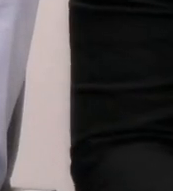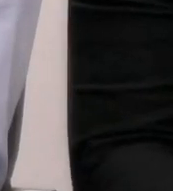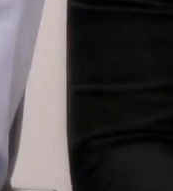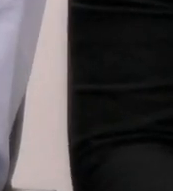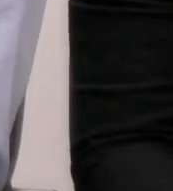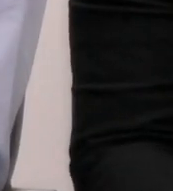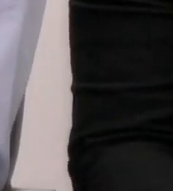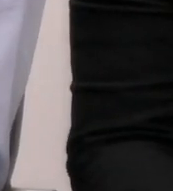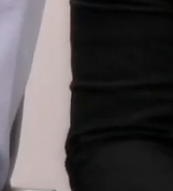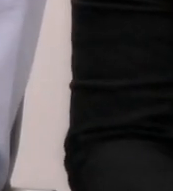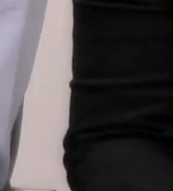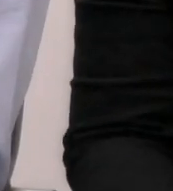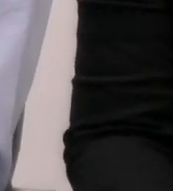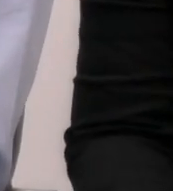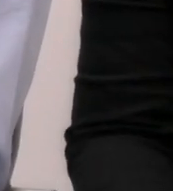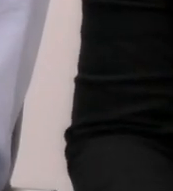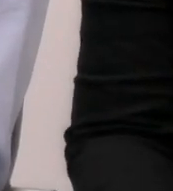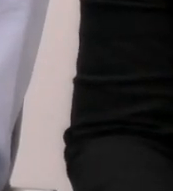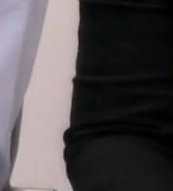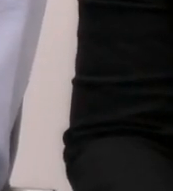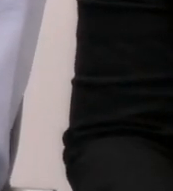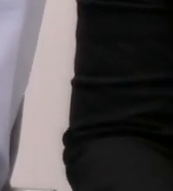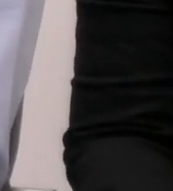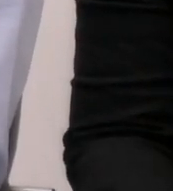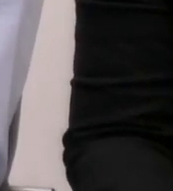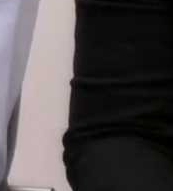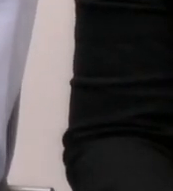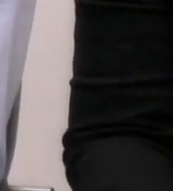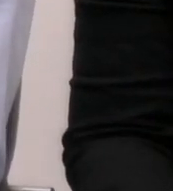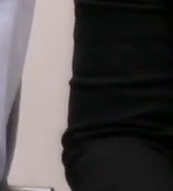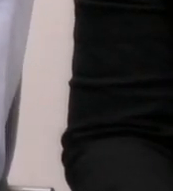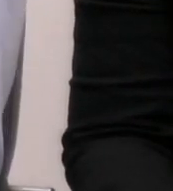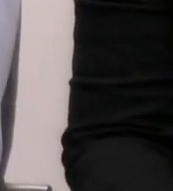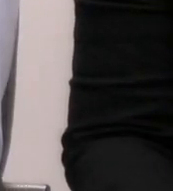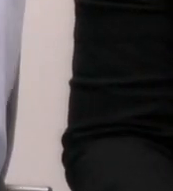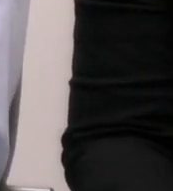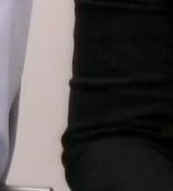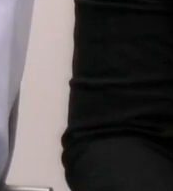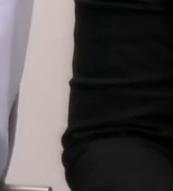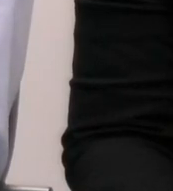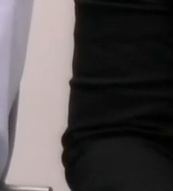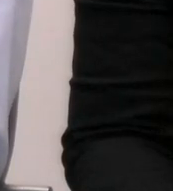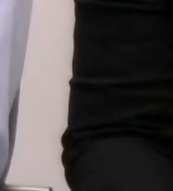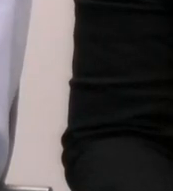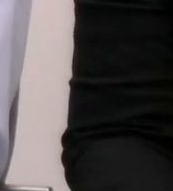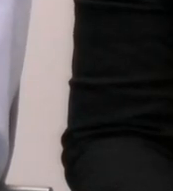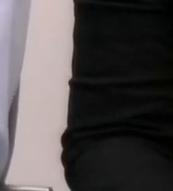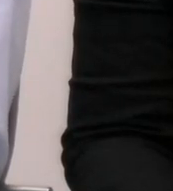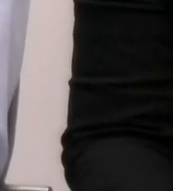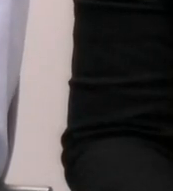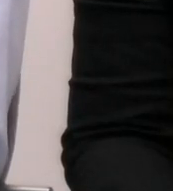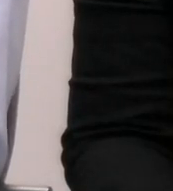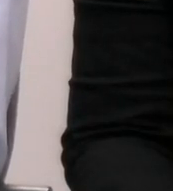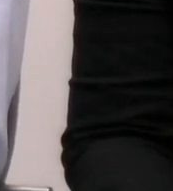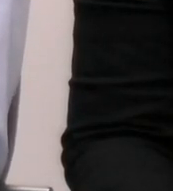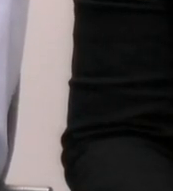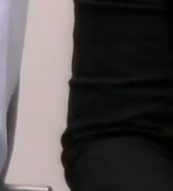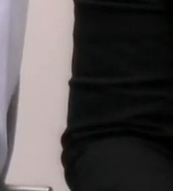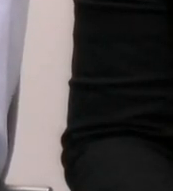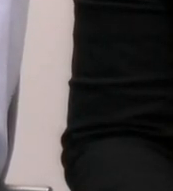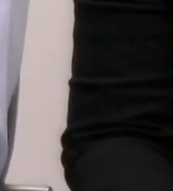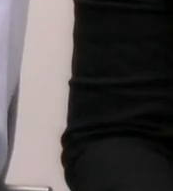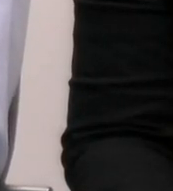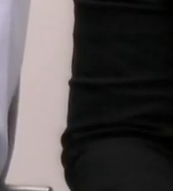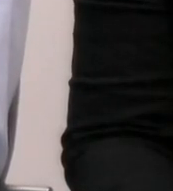doutor Marcos Leal, são pontos comuns que o MP levantou e que a gente pode acentuar com as subemendas no